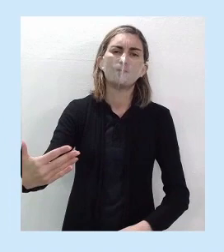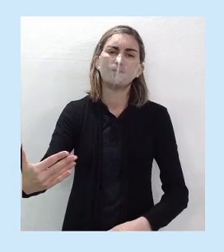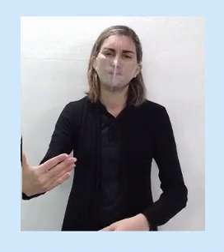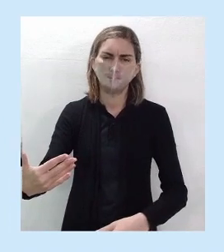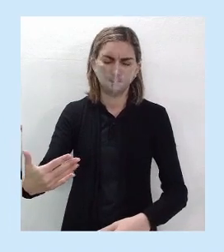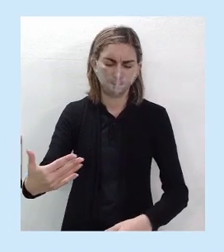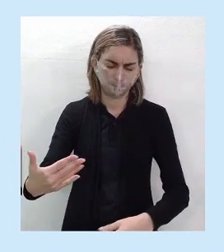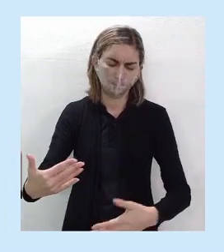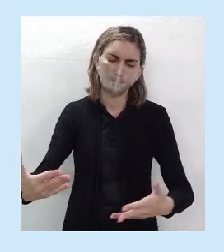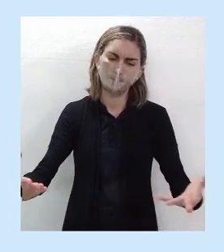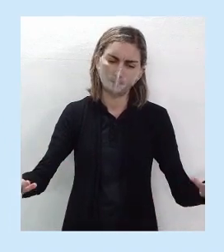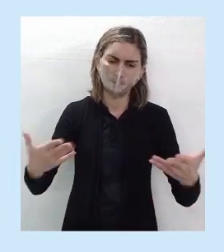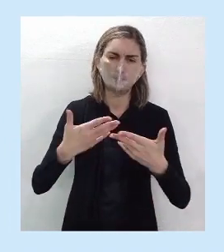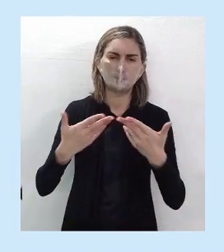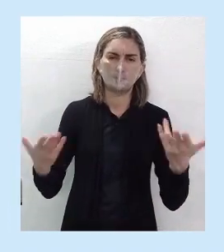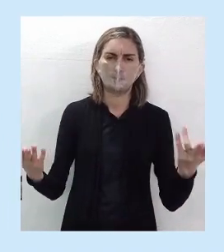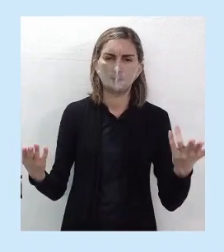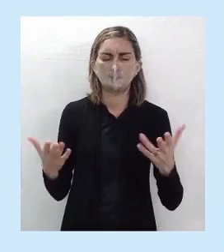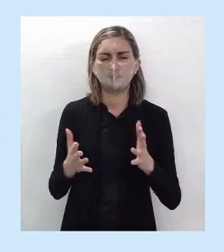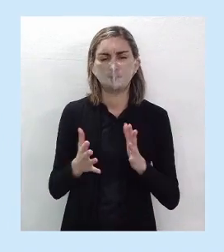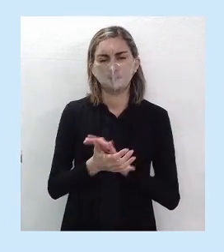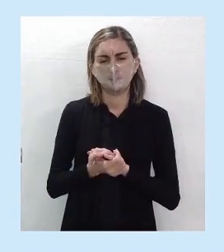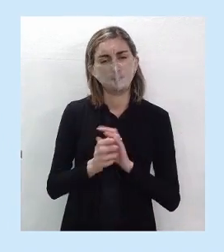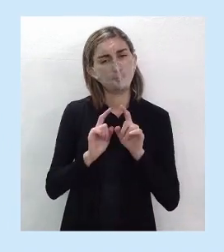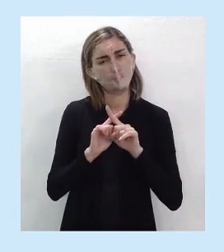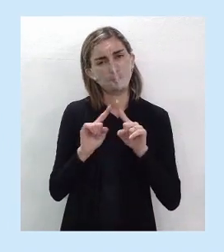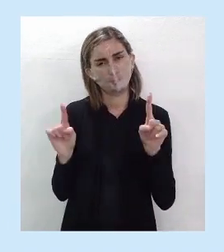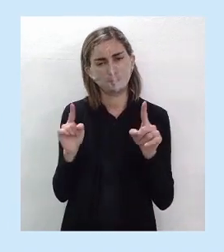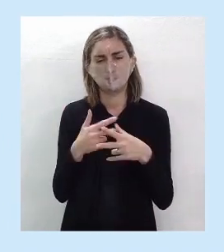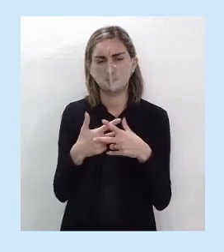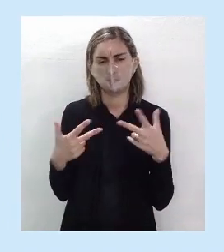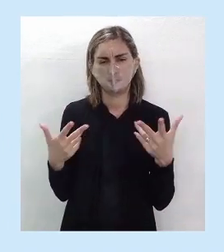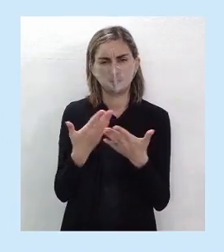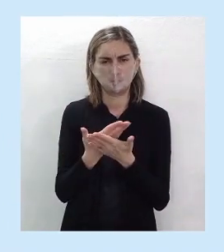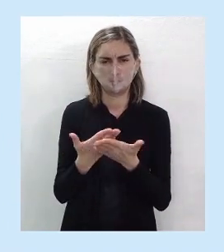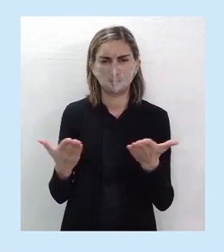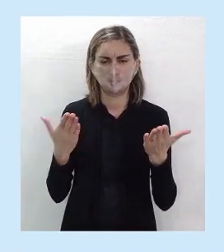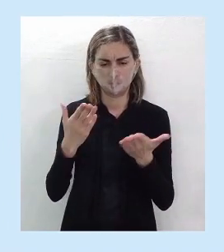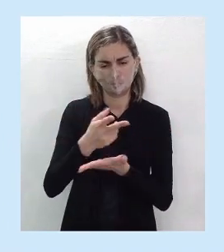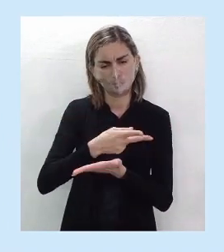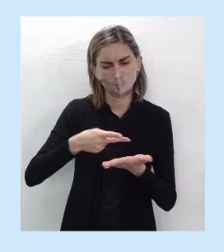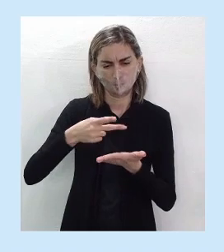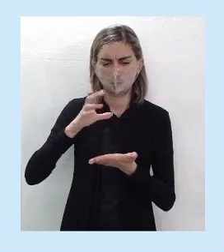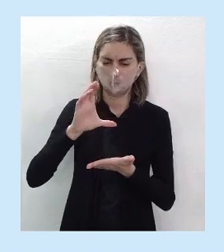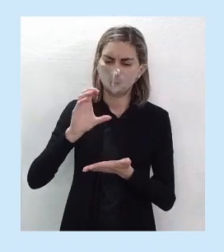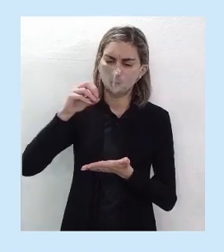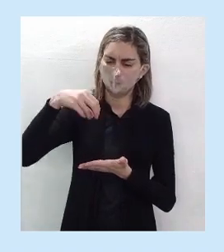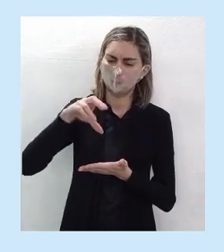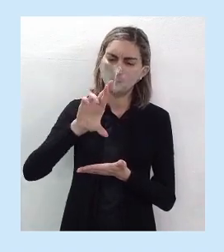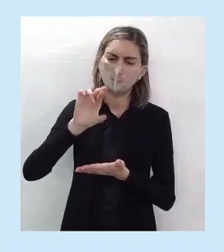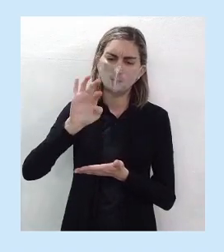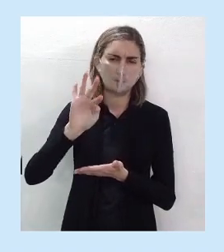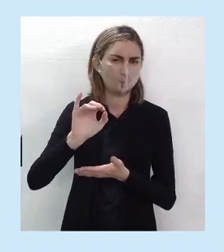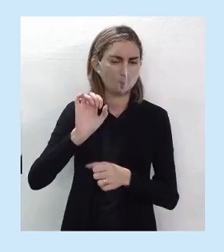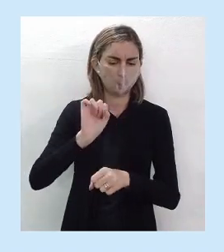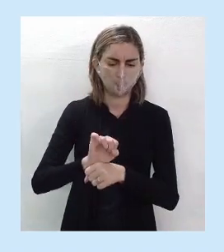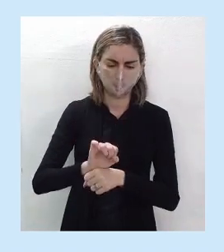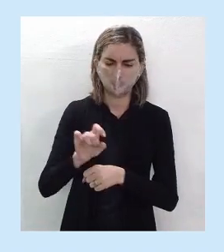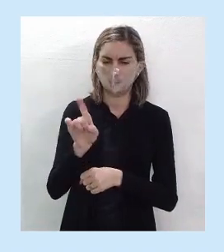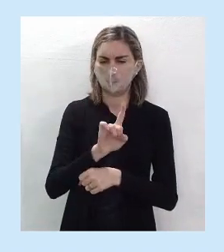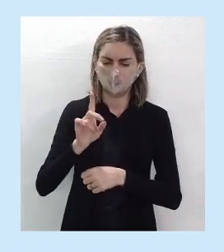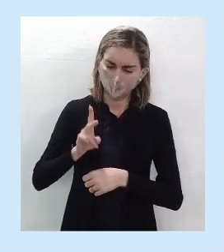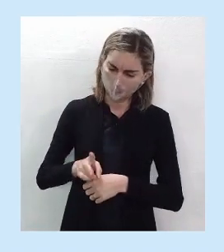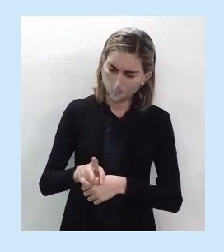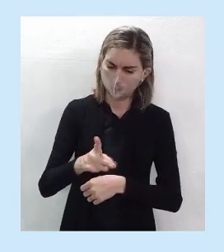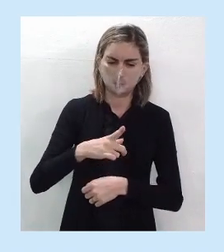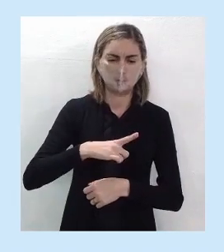do que isso? Pois é, né? Pois é. Mas eu digo uma coisa para vocês. A poesia concreta não para por